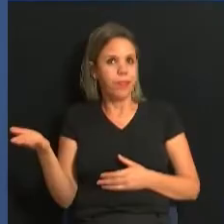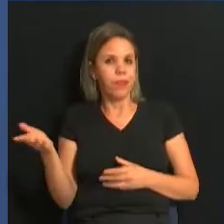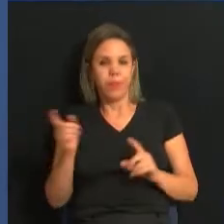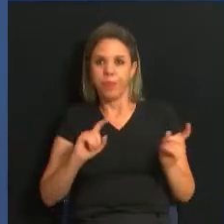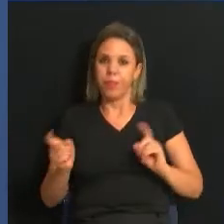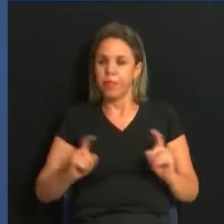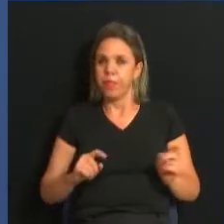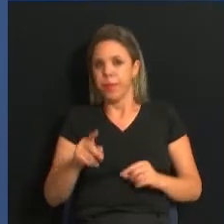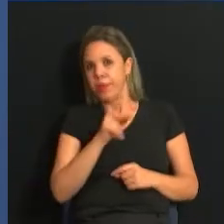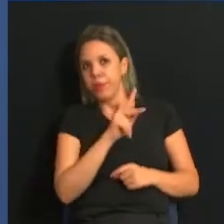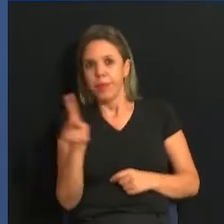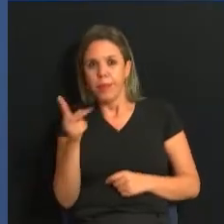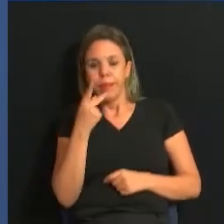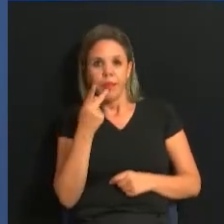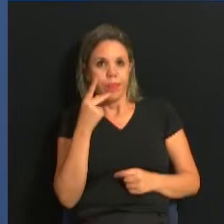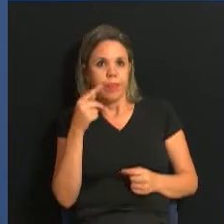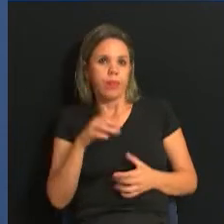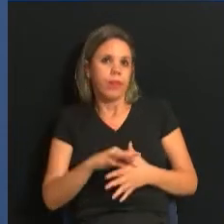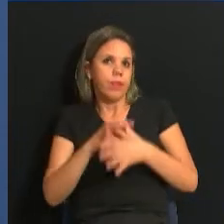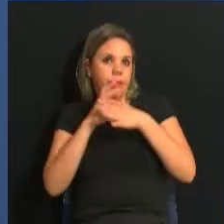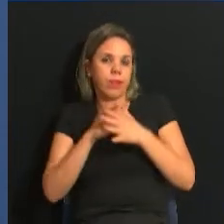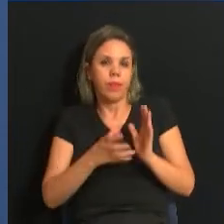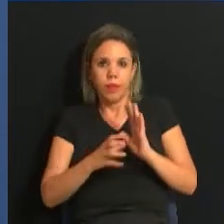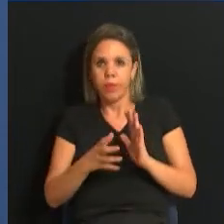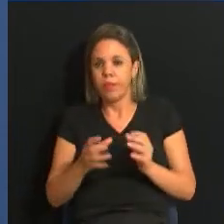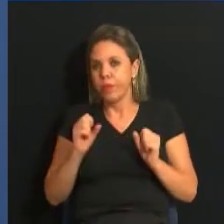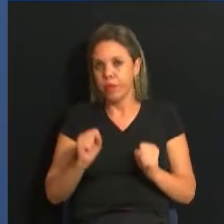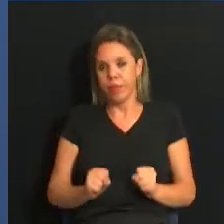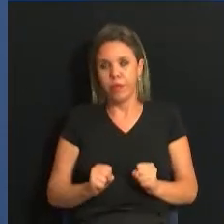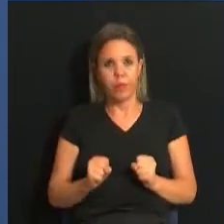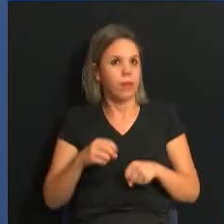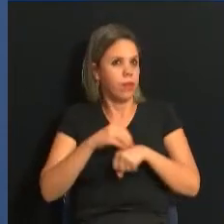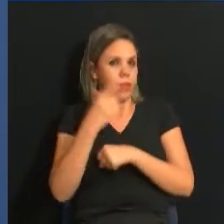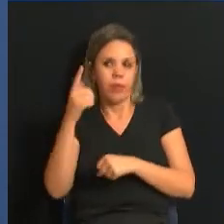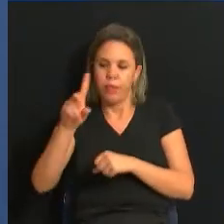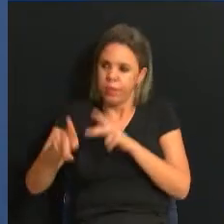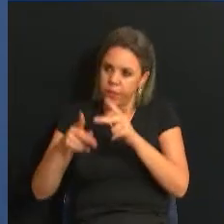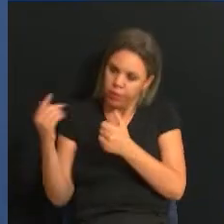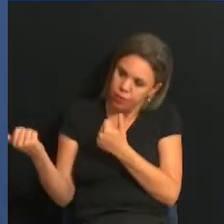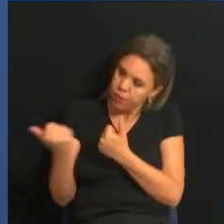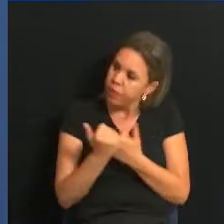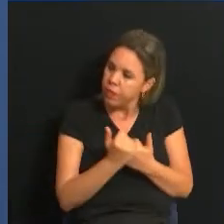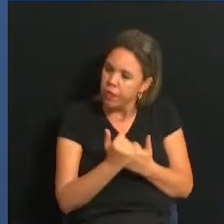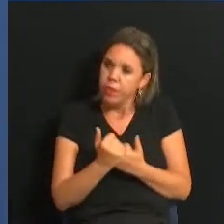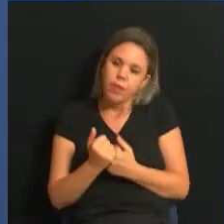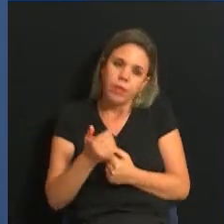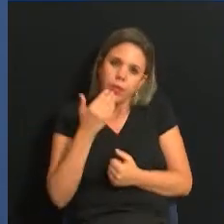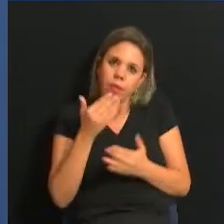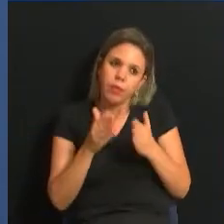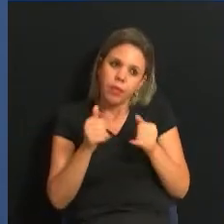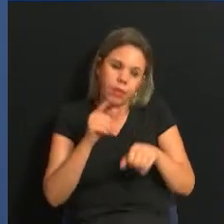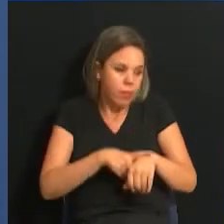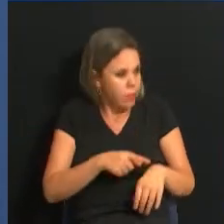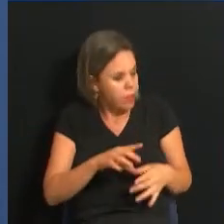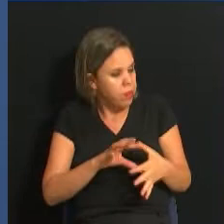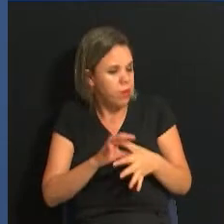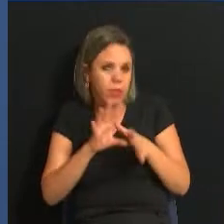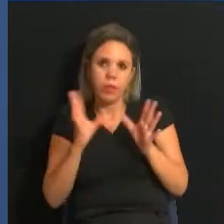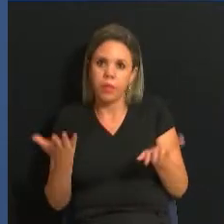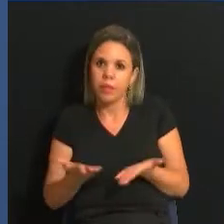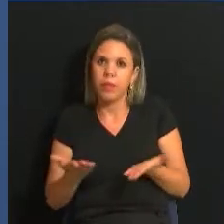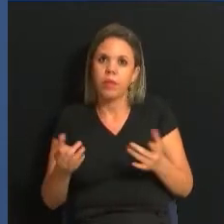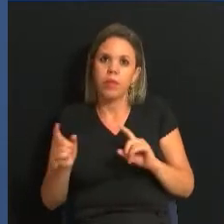o presidente fala, olha, o líder de partido pode indicar alguém, o líder pode pedir o tempo. A gente lembra que agora nas